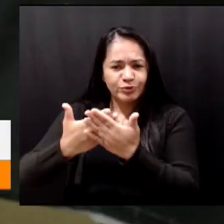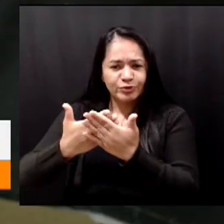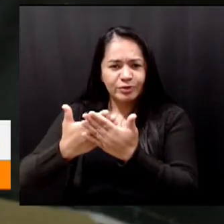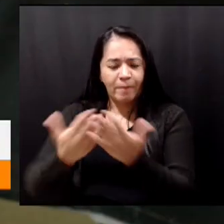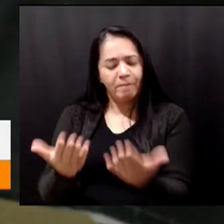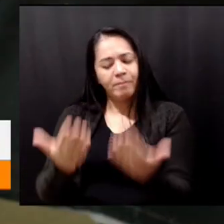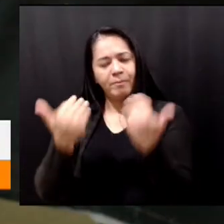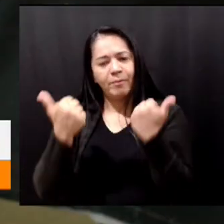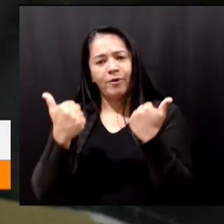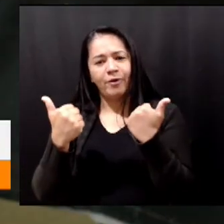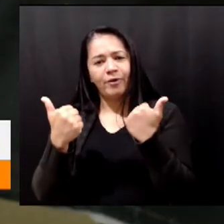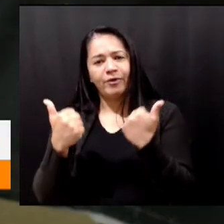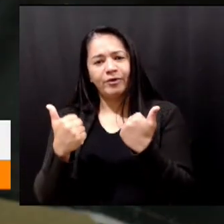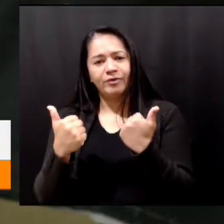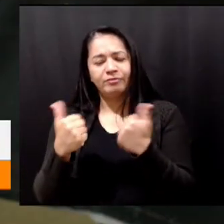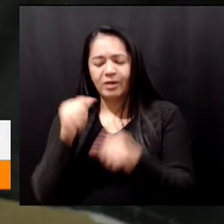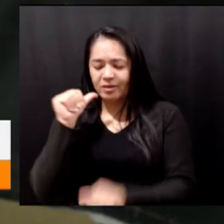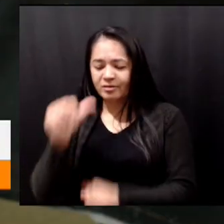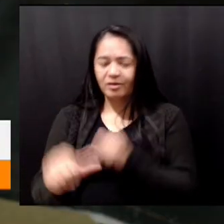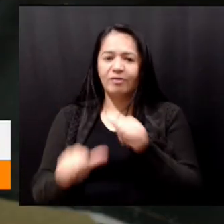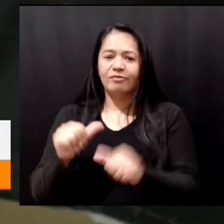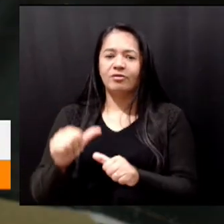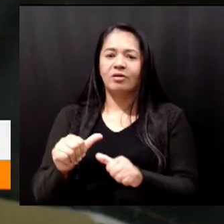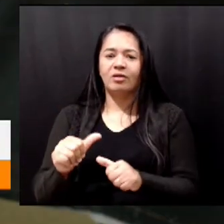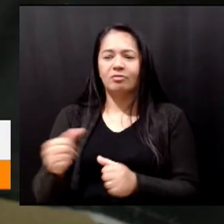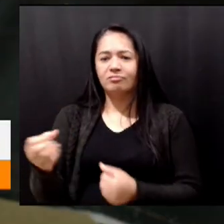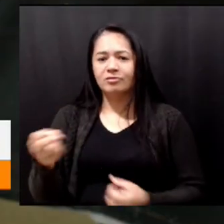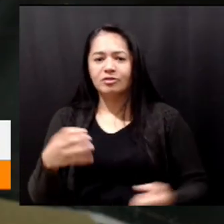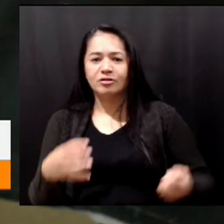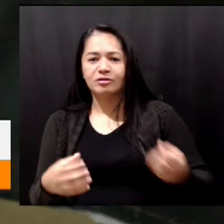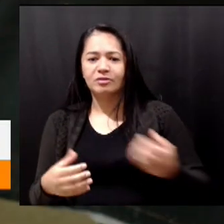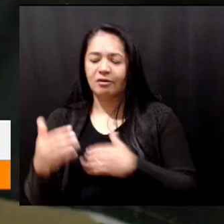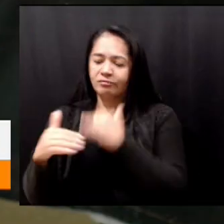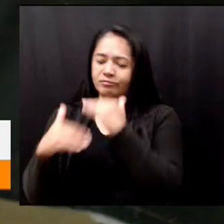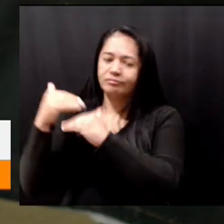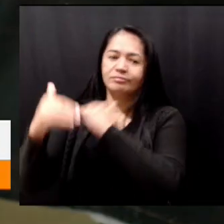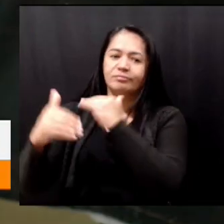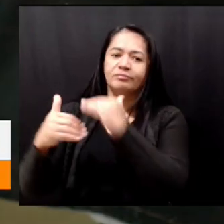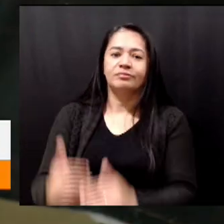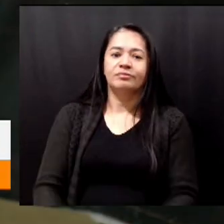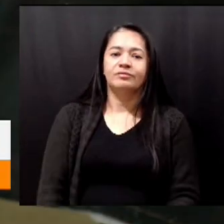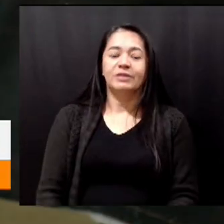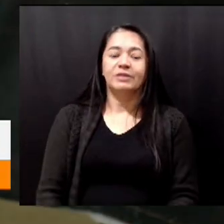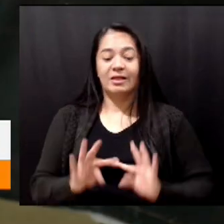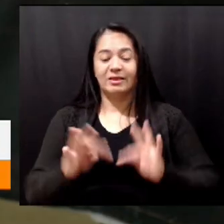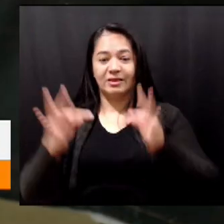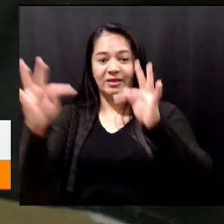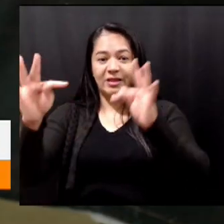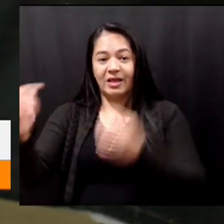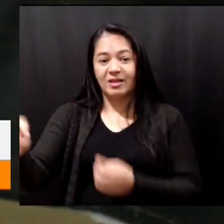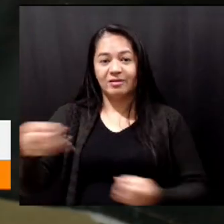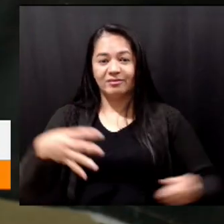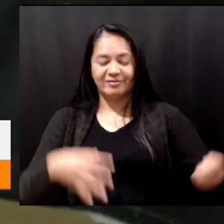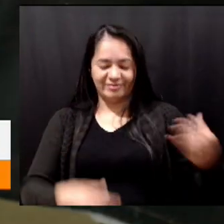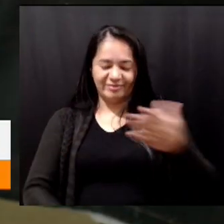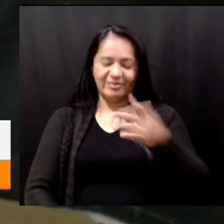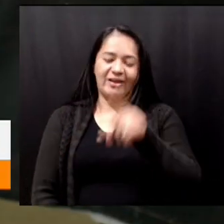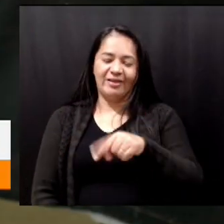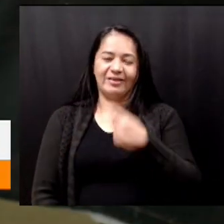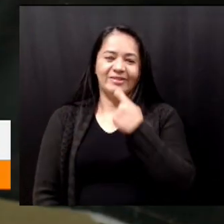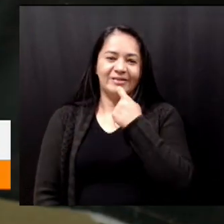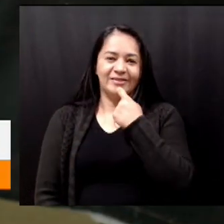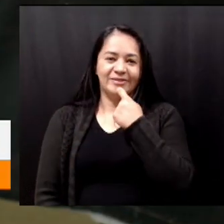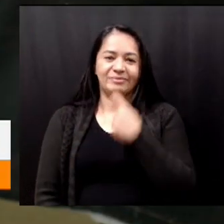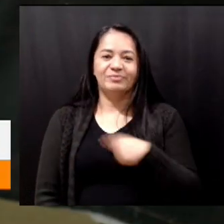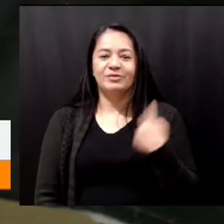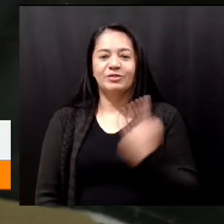lá, vamos transformar, vamos inovar, vamos crescer. É tecnologia, é inovação aqui na cidade de Campinas, e o